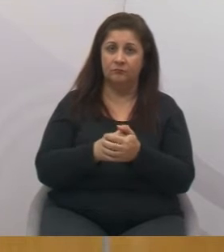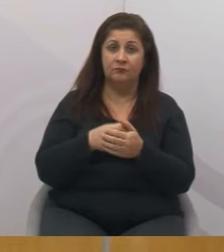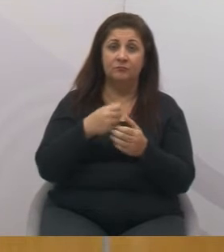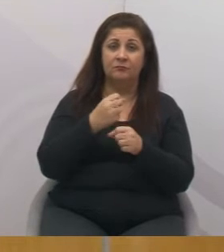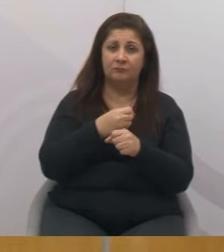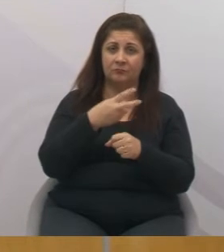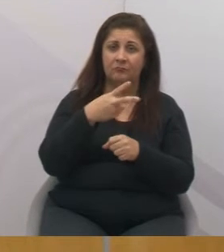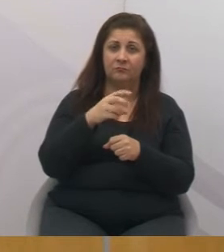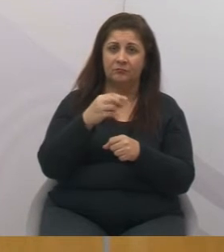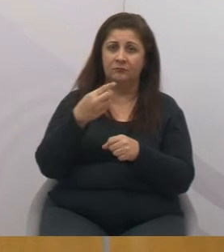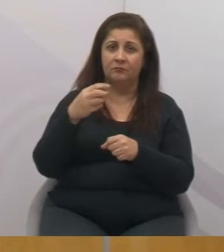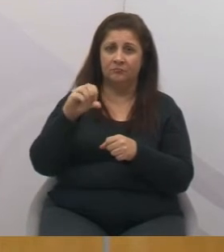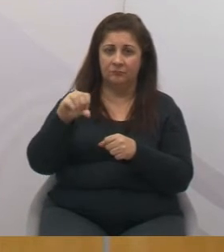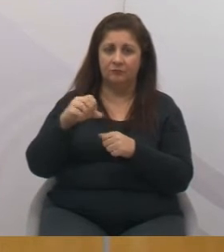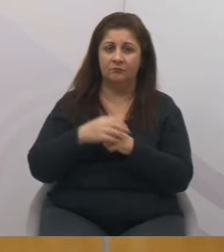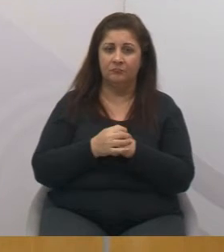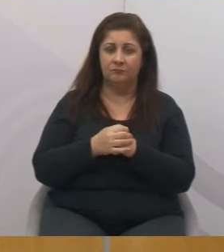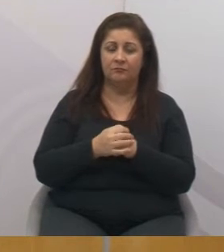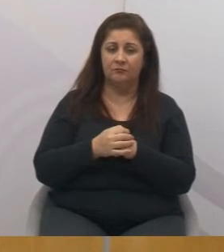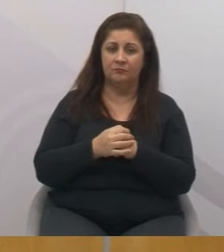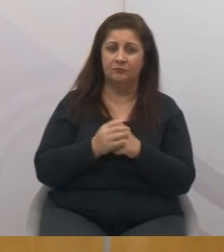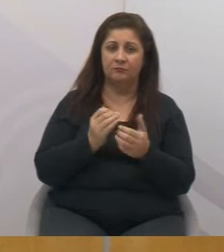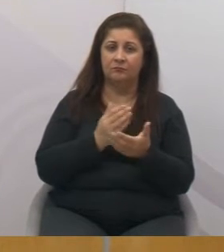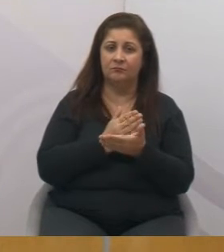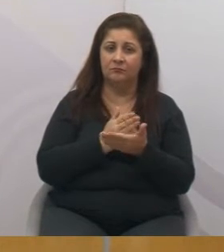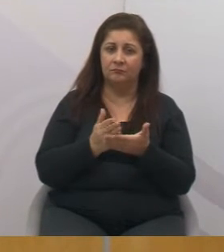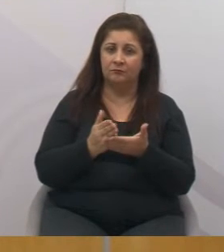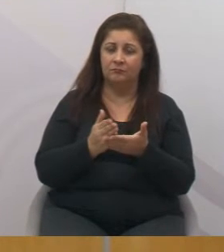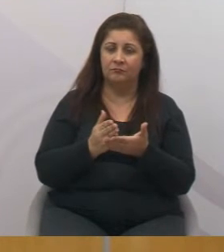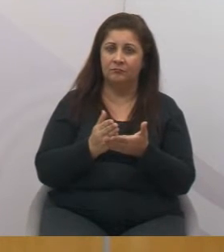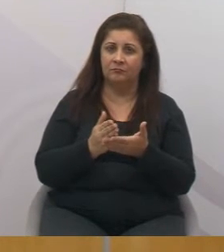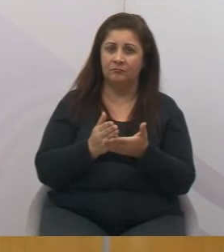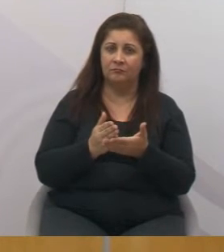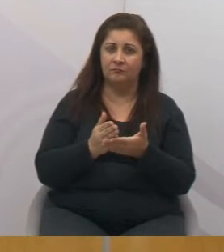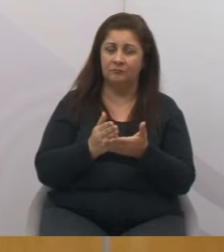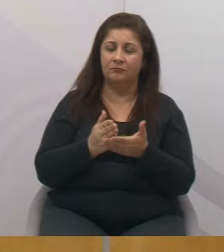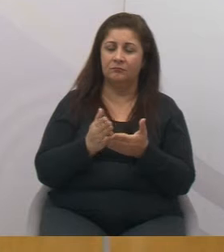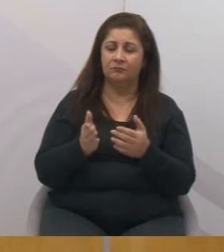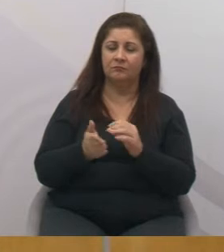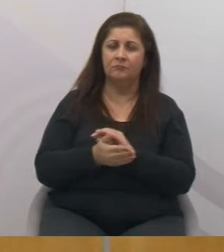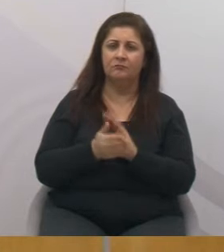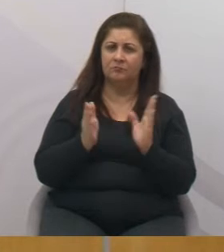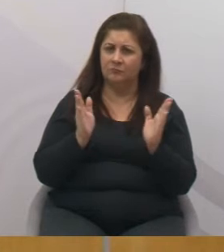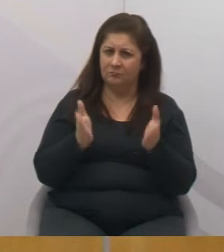2019, tendo a sua vigência já válida a partir daquela data.